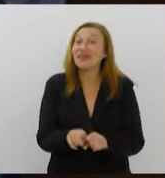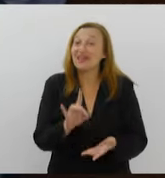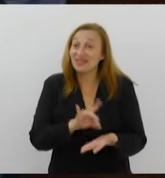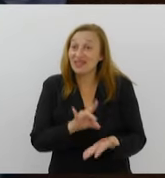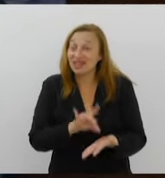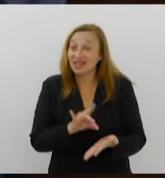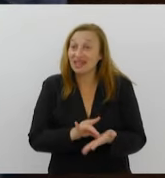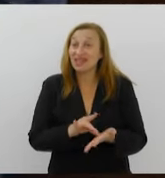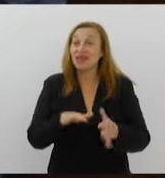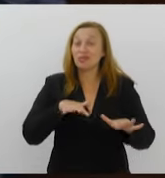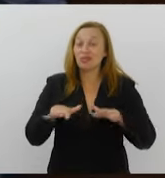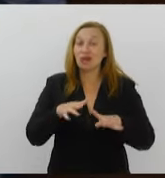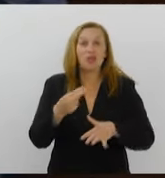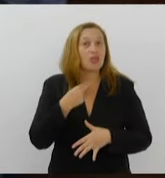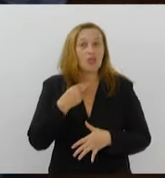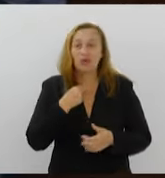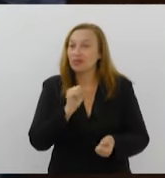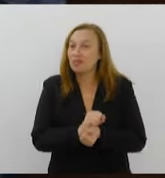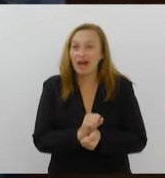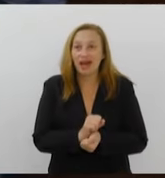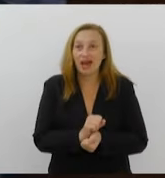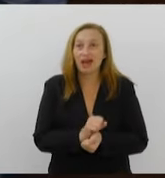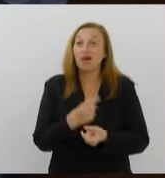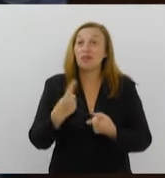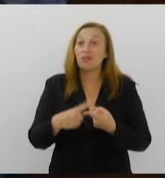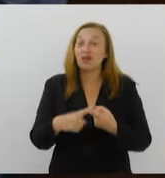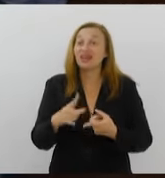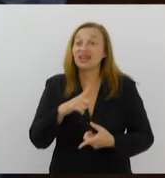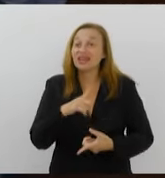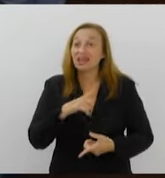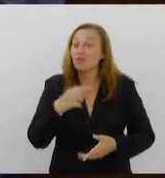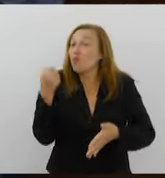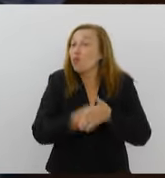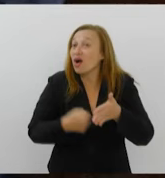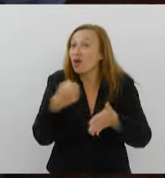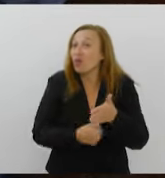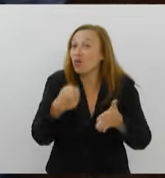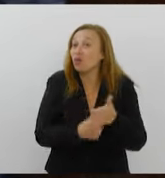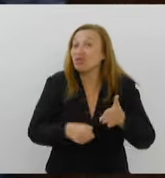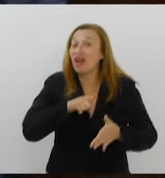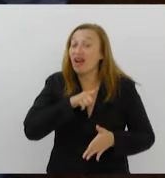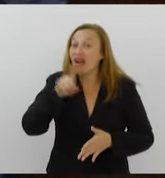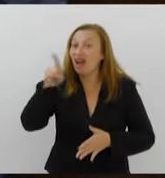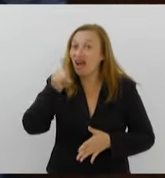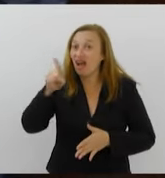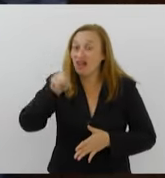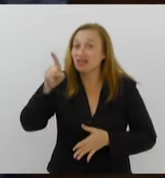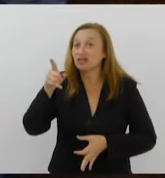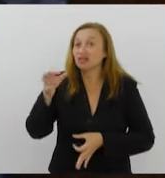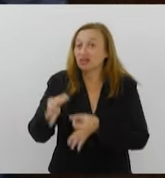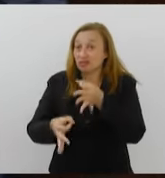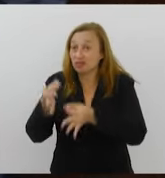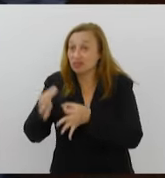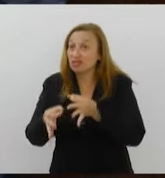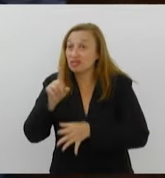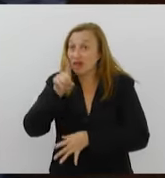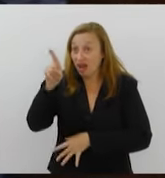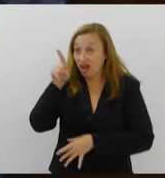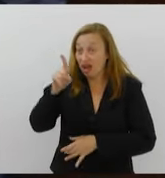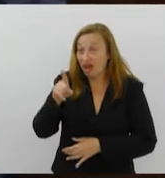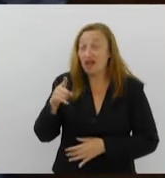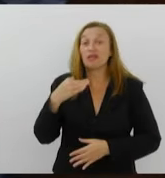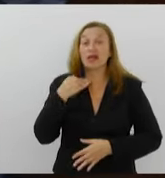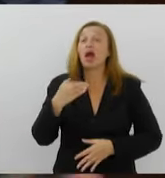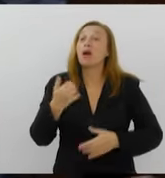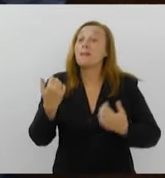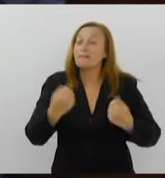a mobilização não pode parar, porque nós temos uma luta ainda lá no Supremo. Nós temos que nos